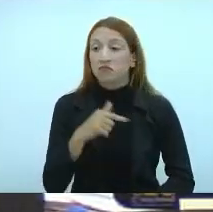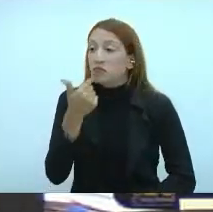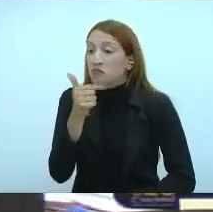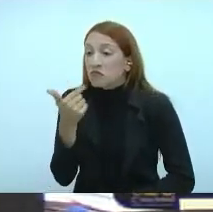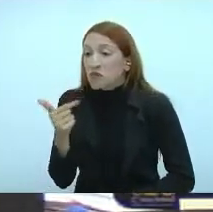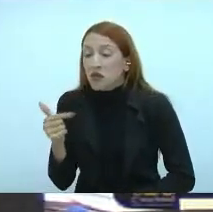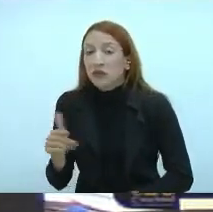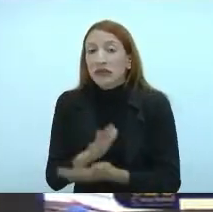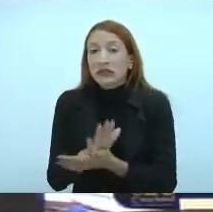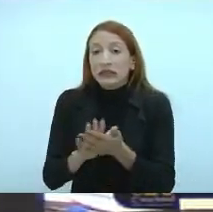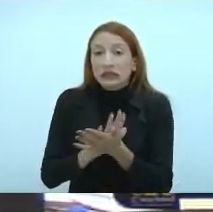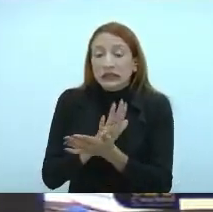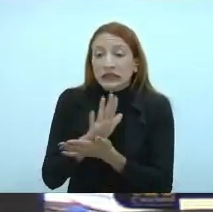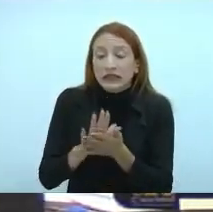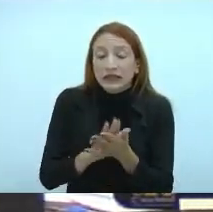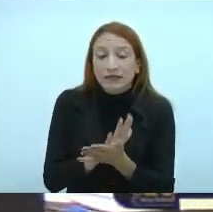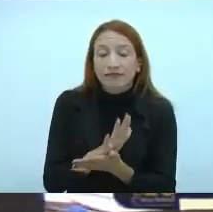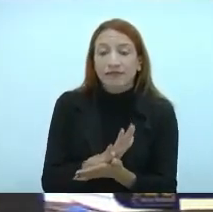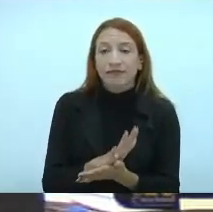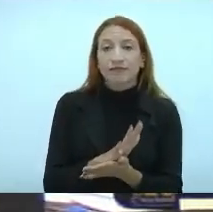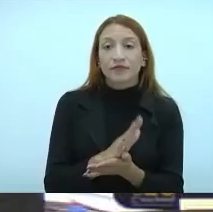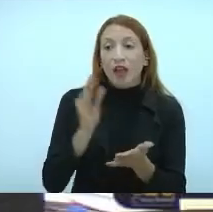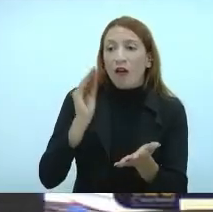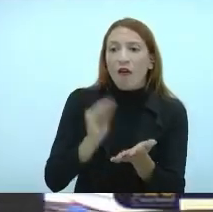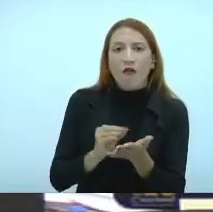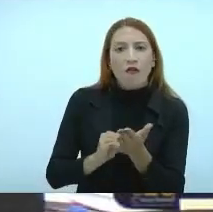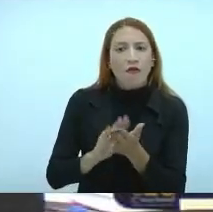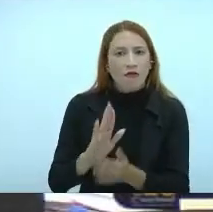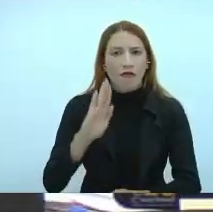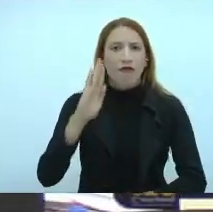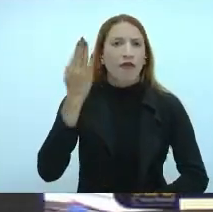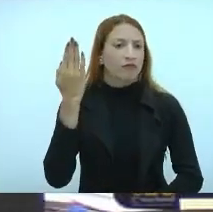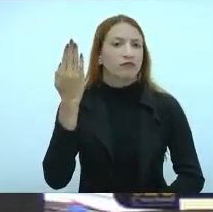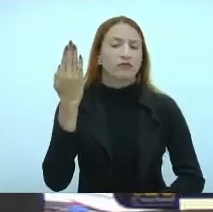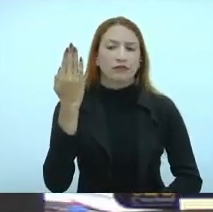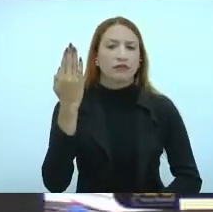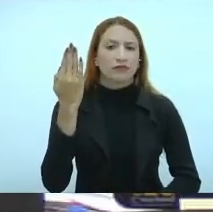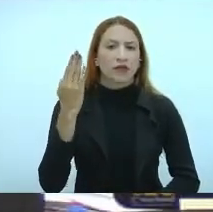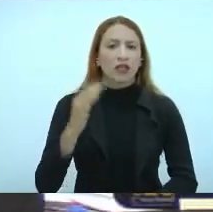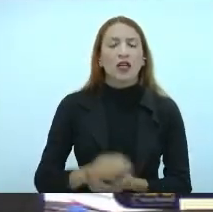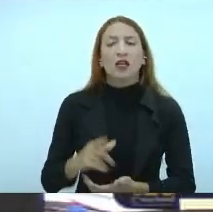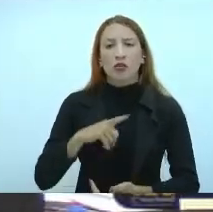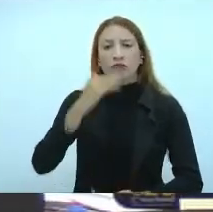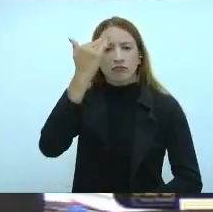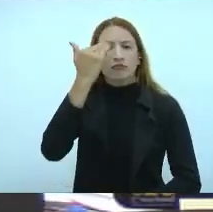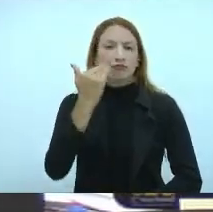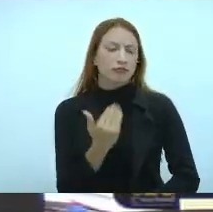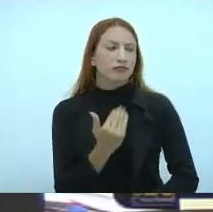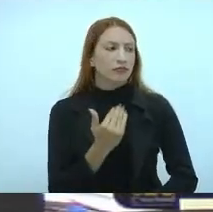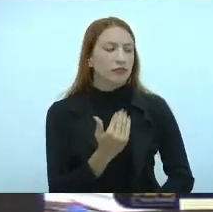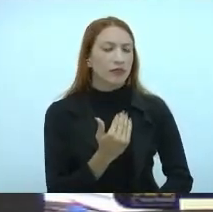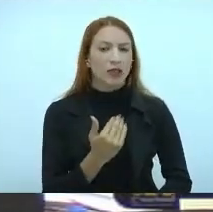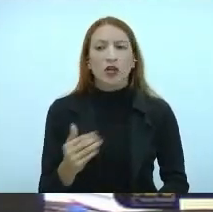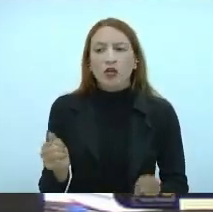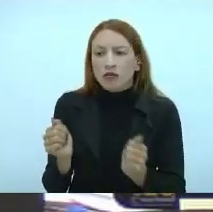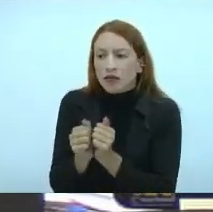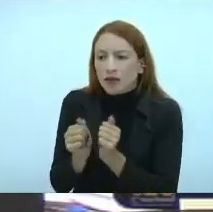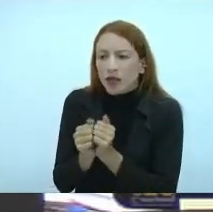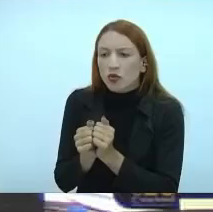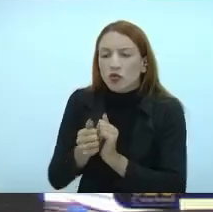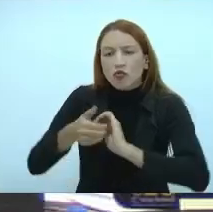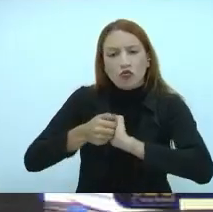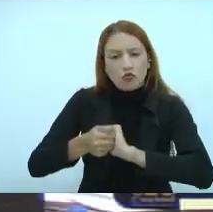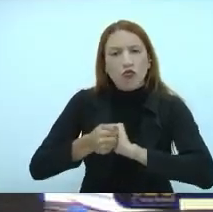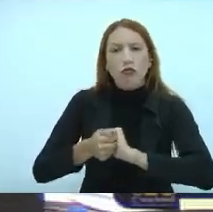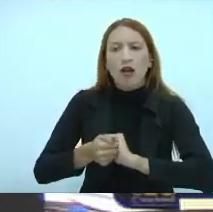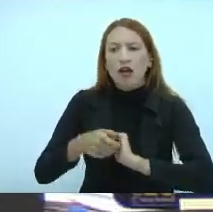nenhum tipo de falsa modéstia para dizer sou um político sério estou aqui para caminhar com vocês aqueles